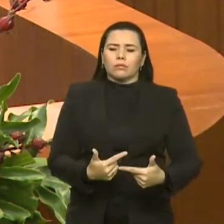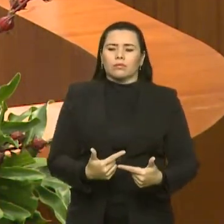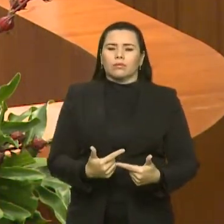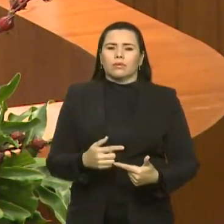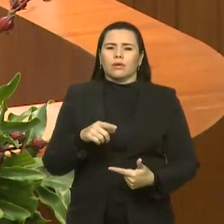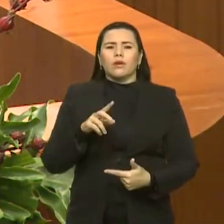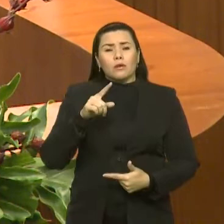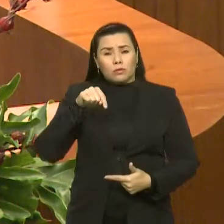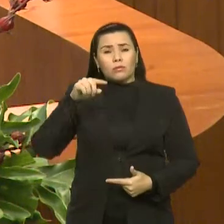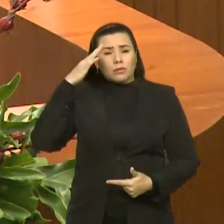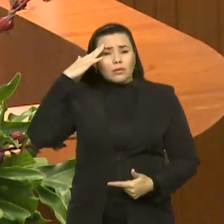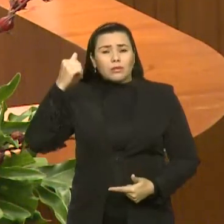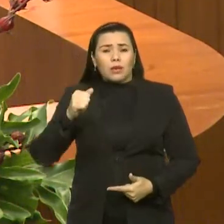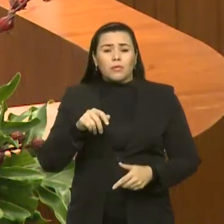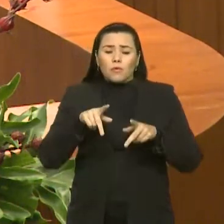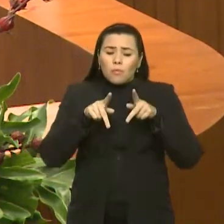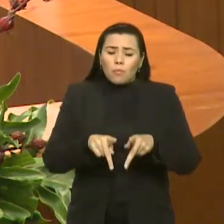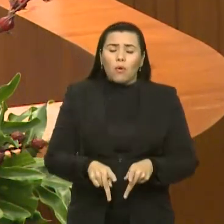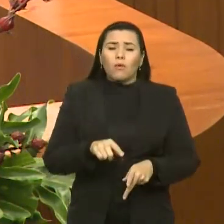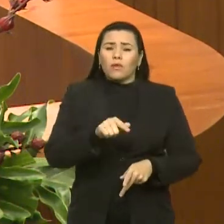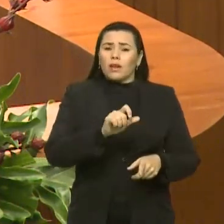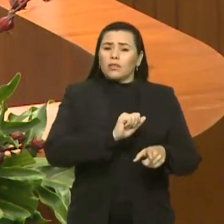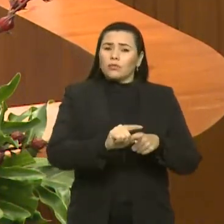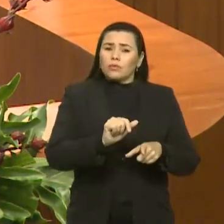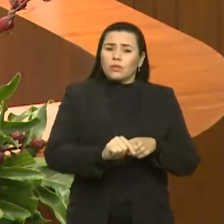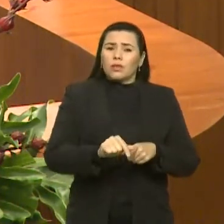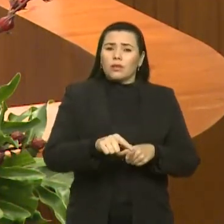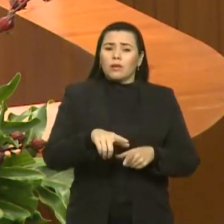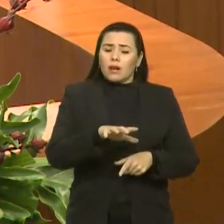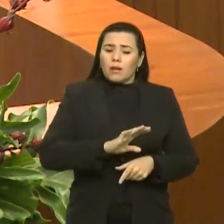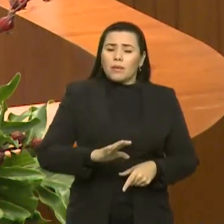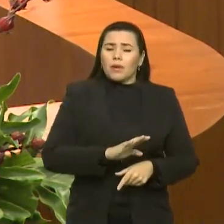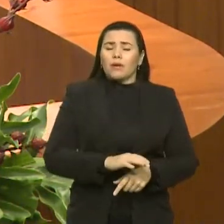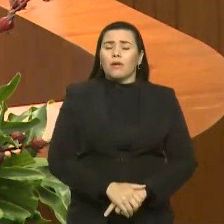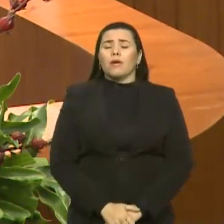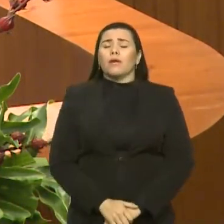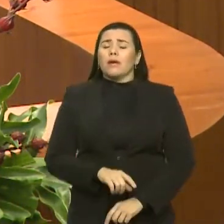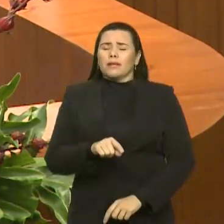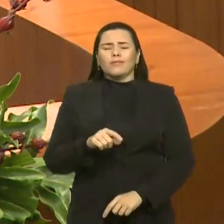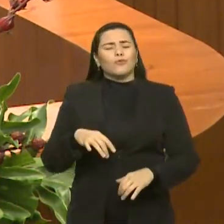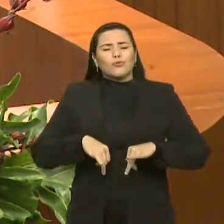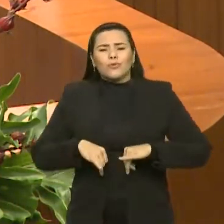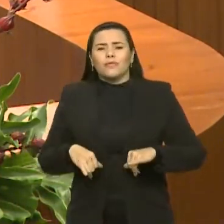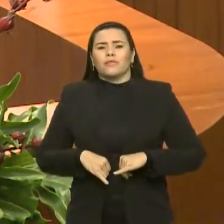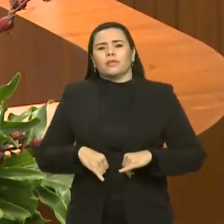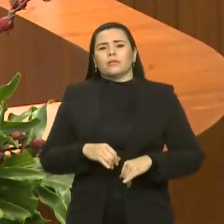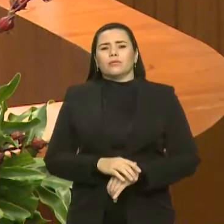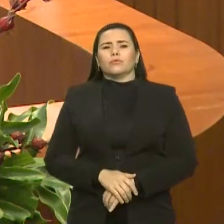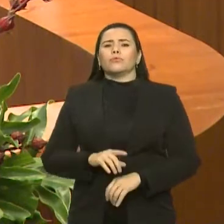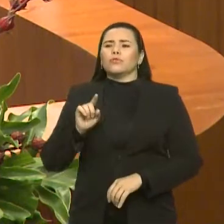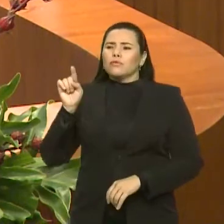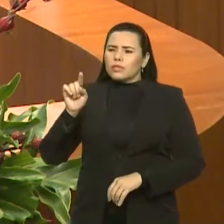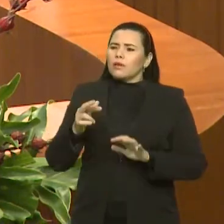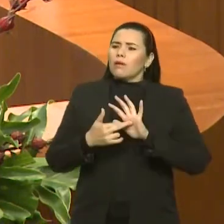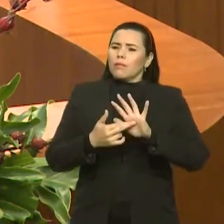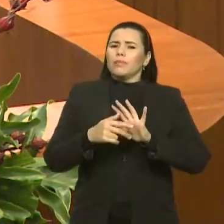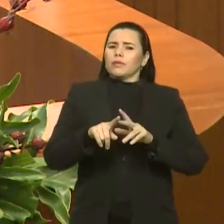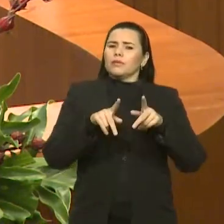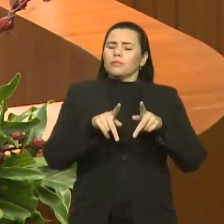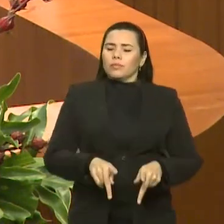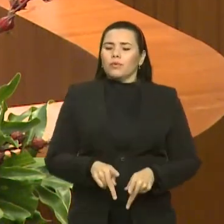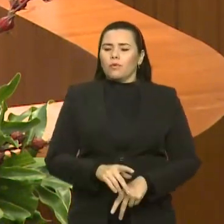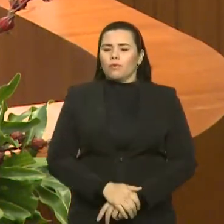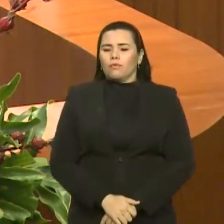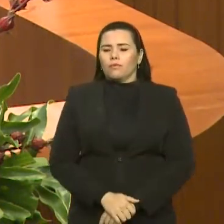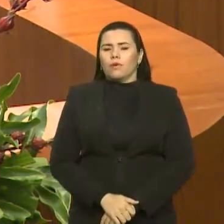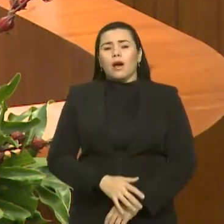está abraçando você também na Baixada Maranhense. São várias cidades que estão levantando a sua bandeira, lhe dando apoio,